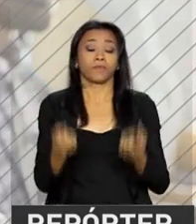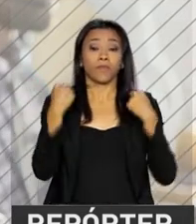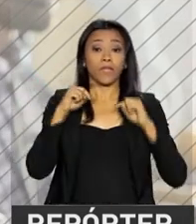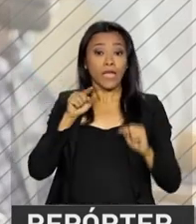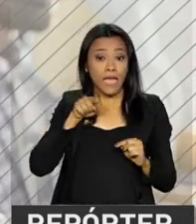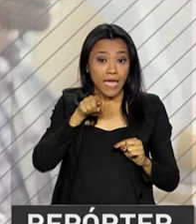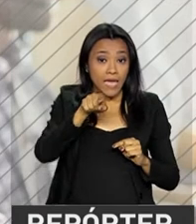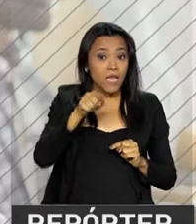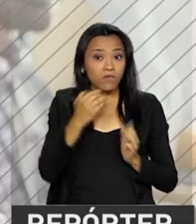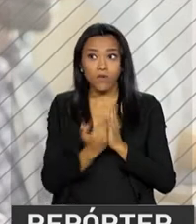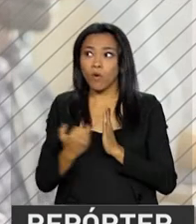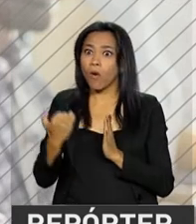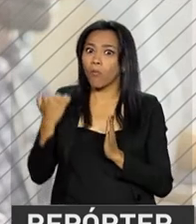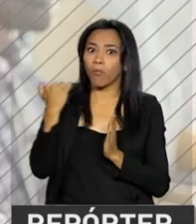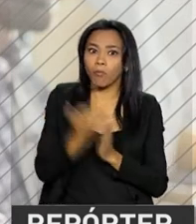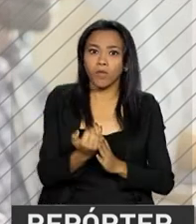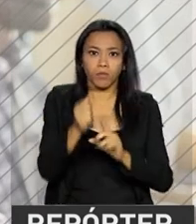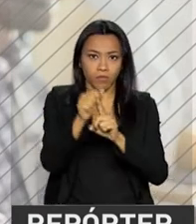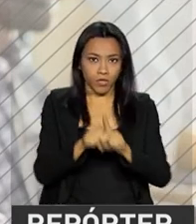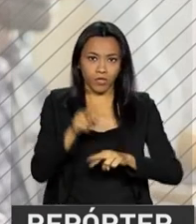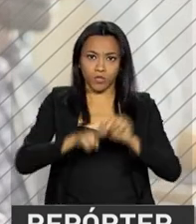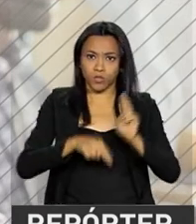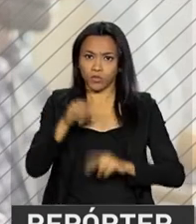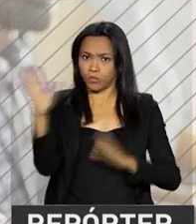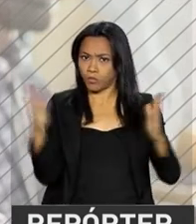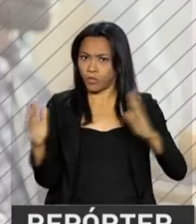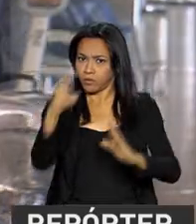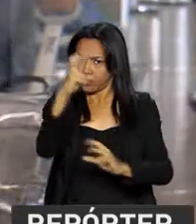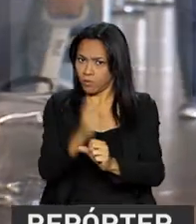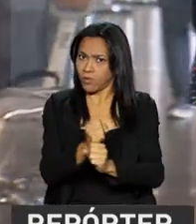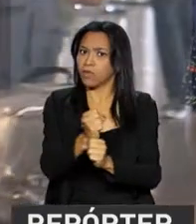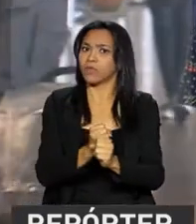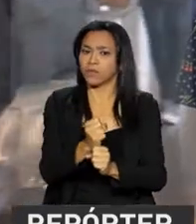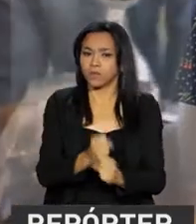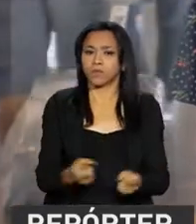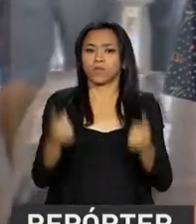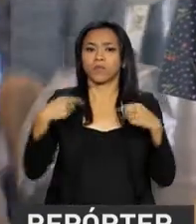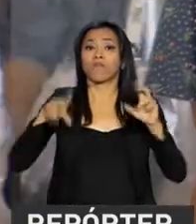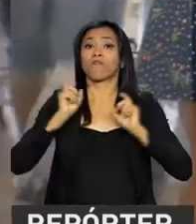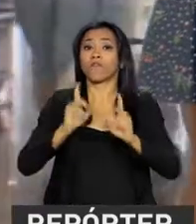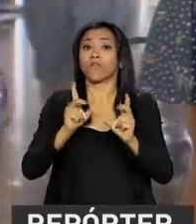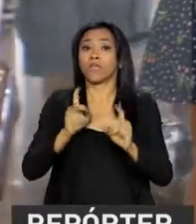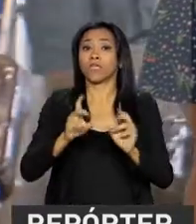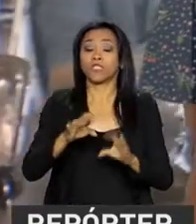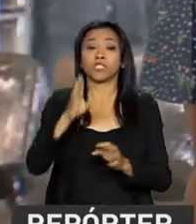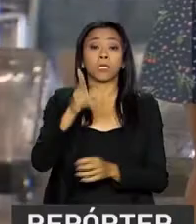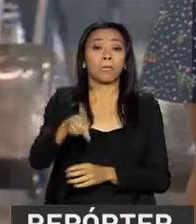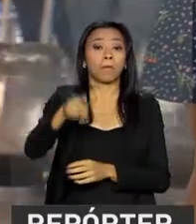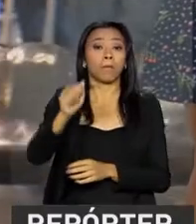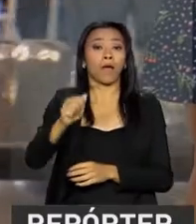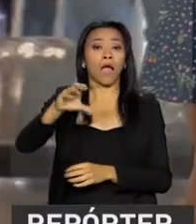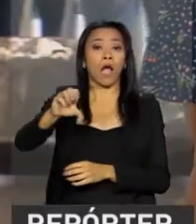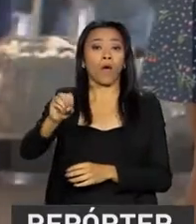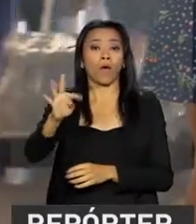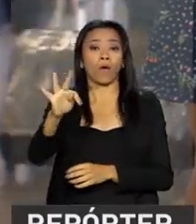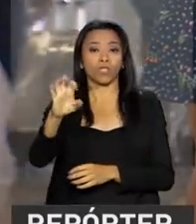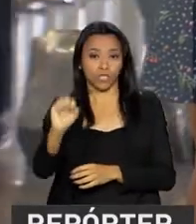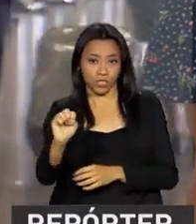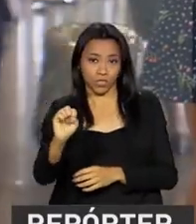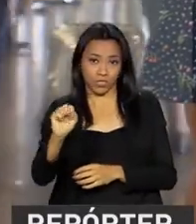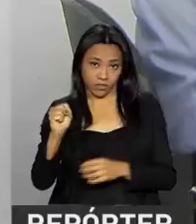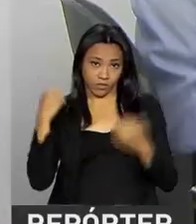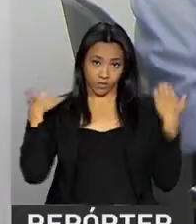o maior aumento no setor para o mês de junho nos últimos 5 anos. O aumento nas vendas de pacotes turísticos reflete essa melhoria no setor